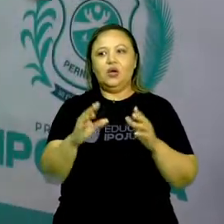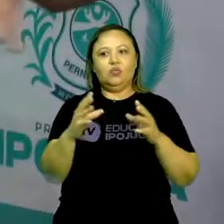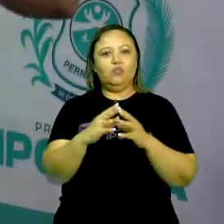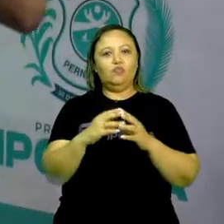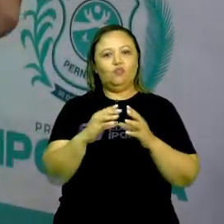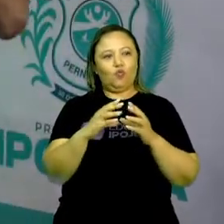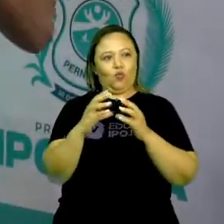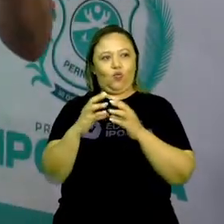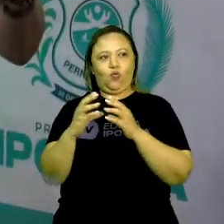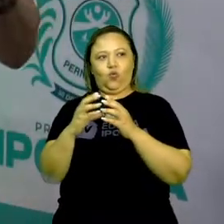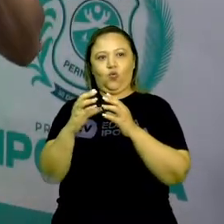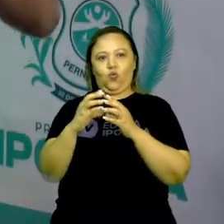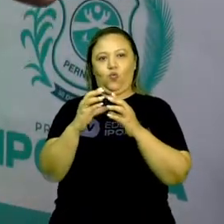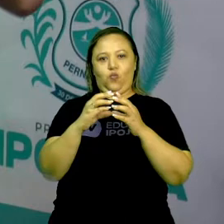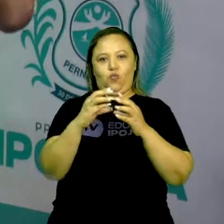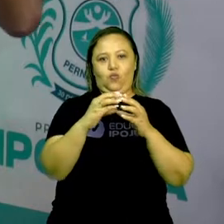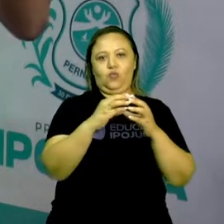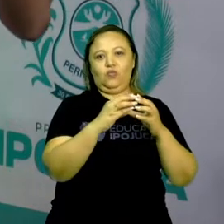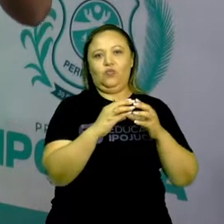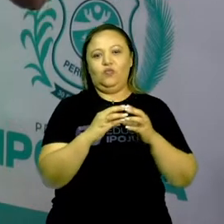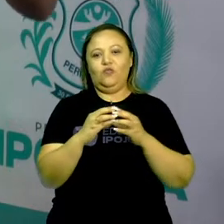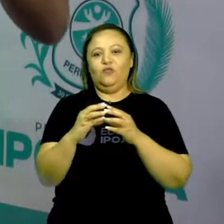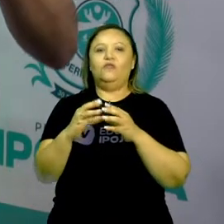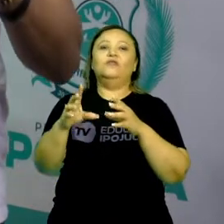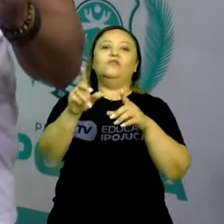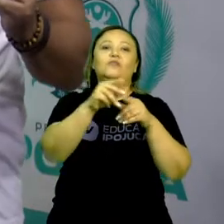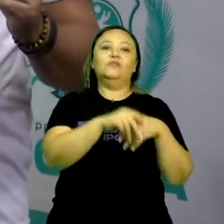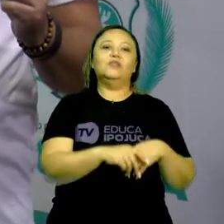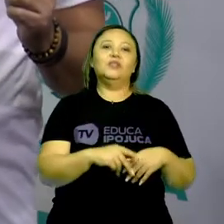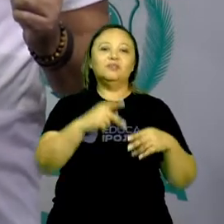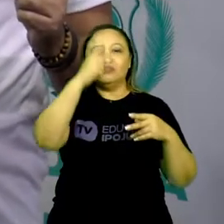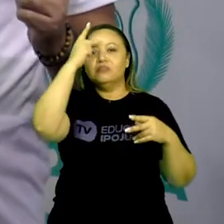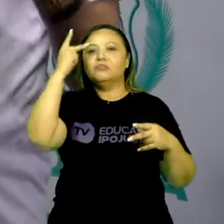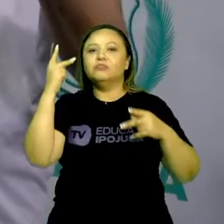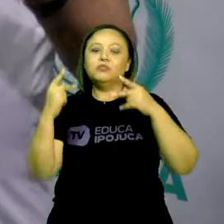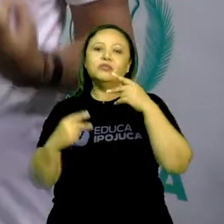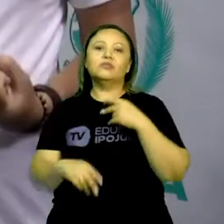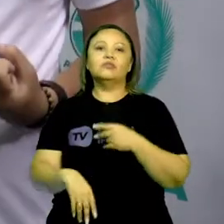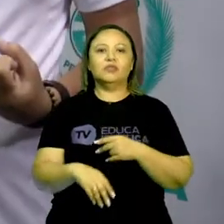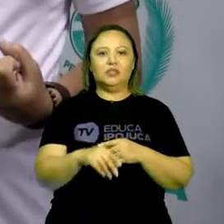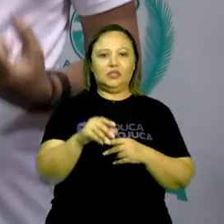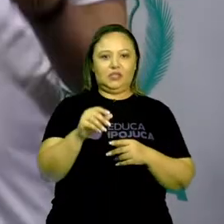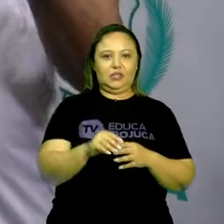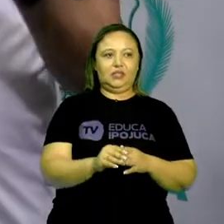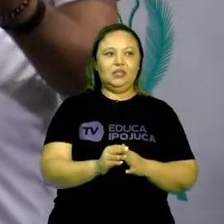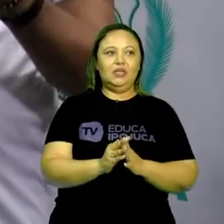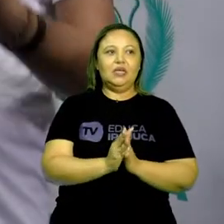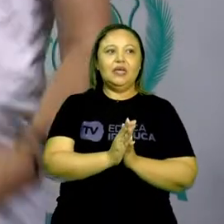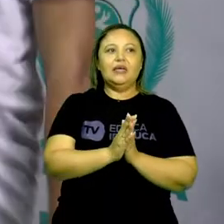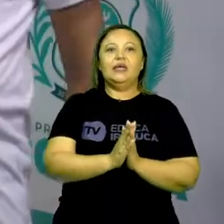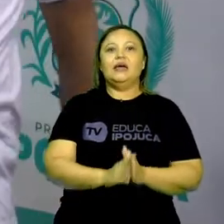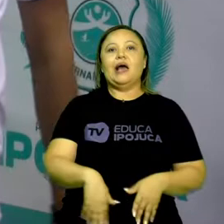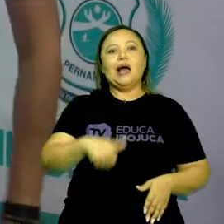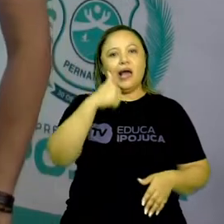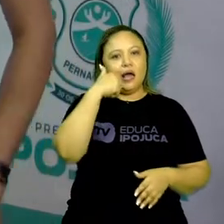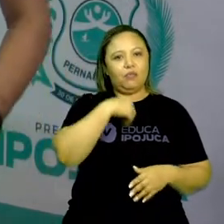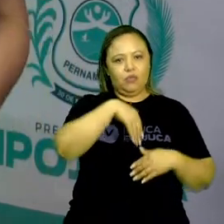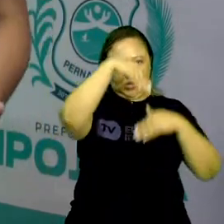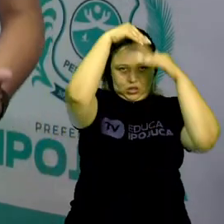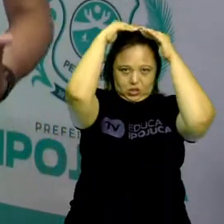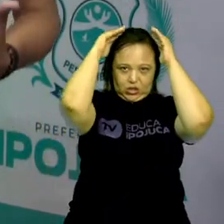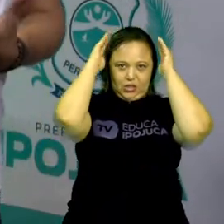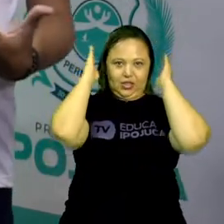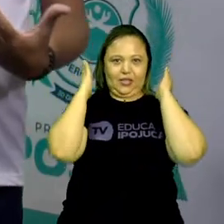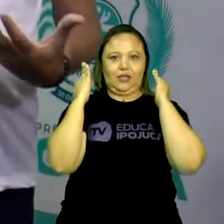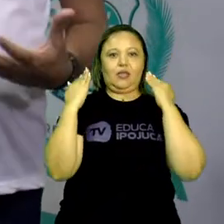ali e tal, Socorro Raposo, que era uma grande atriz, fez a Compadecida, a mãe de Jesus. E